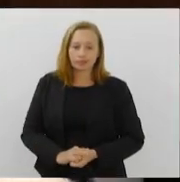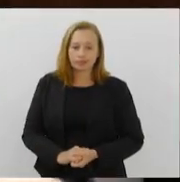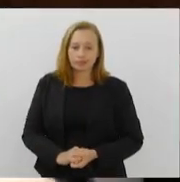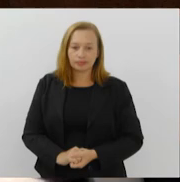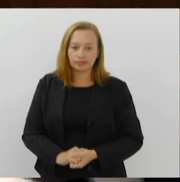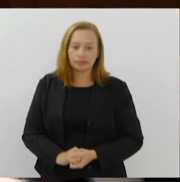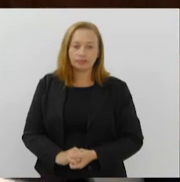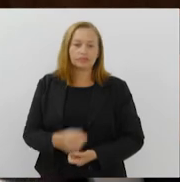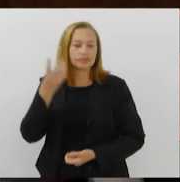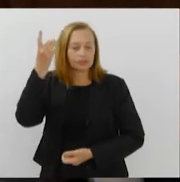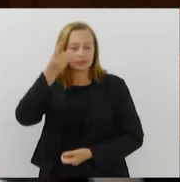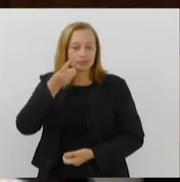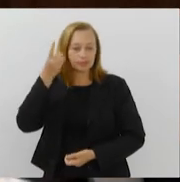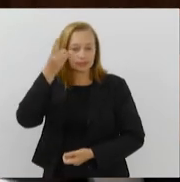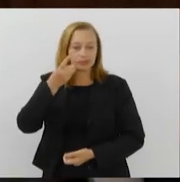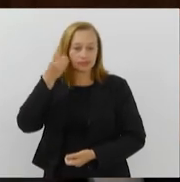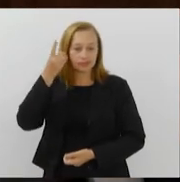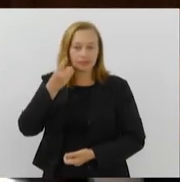deputado,